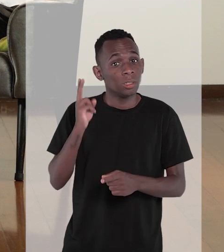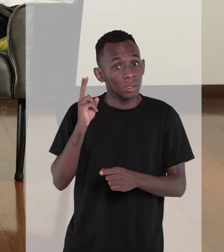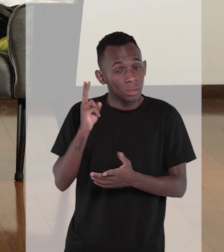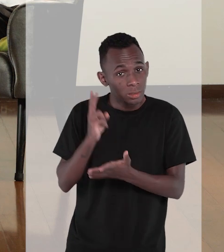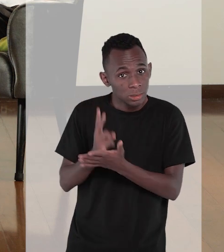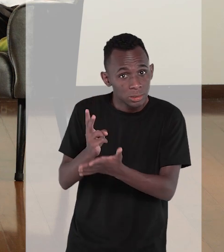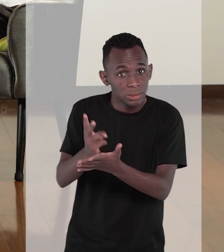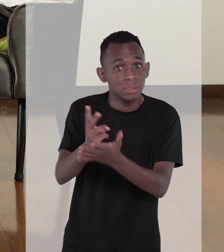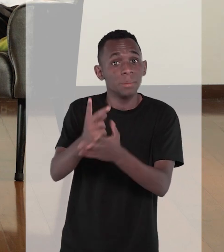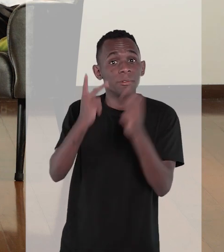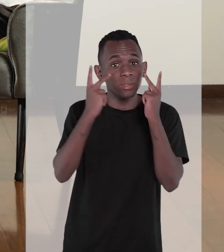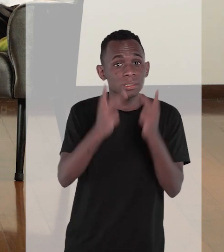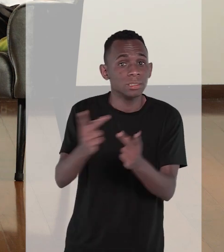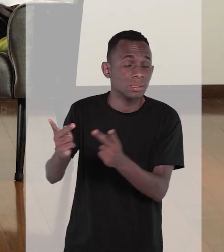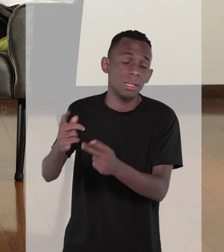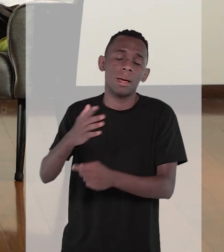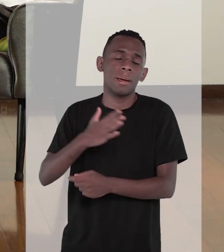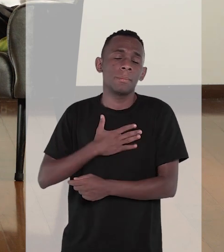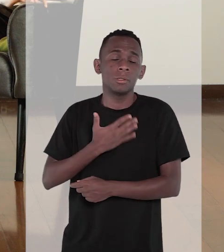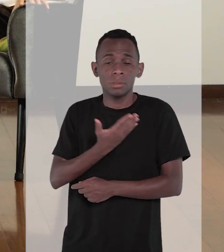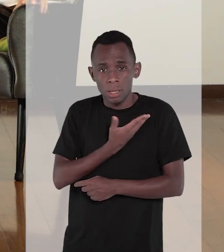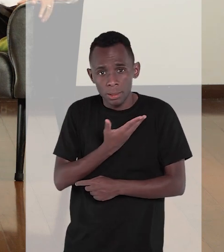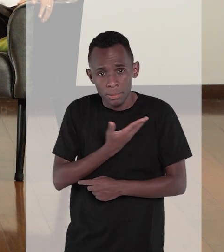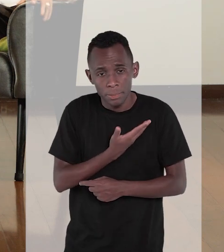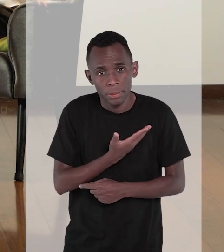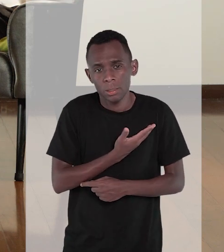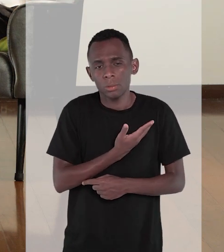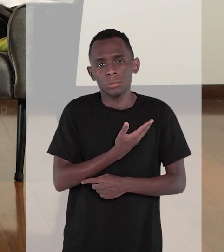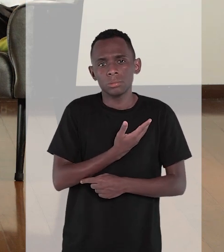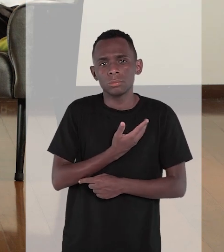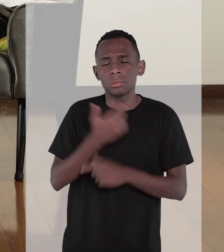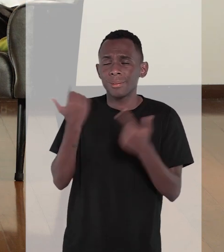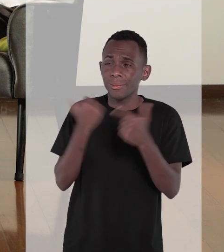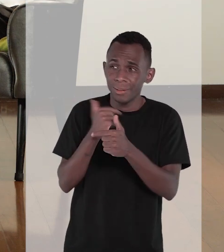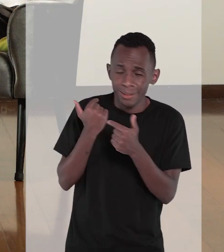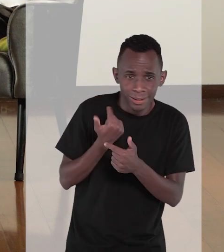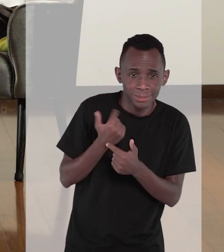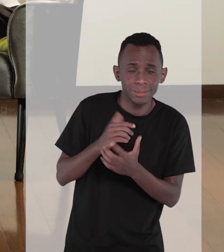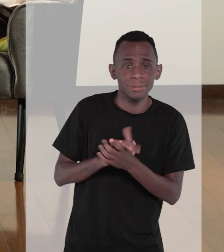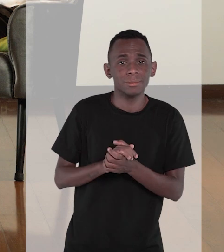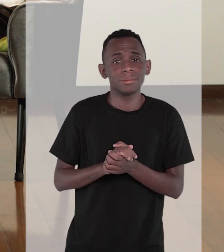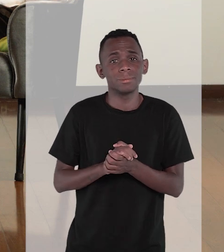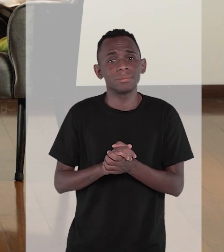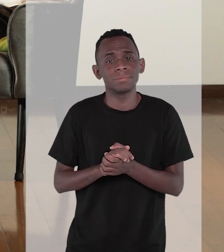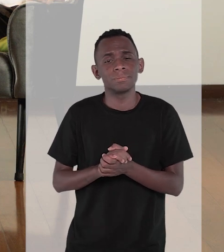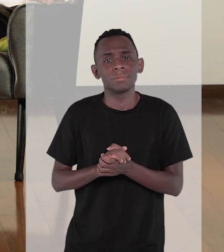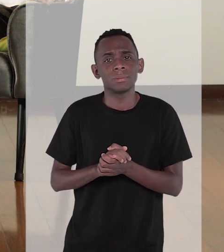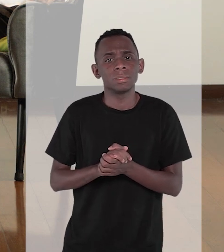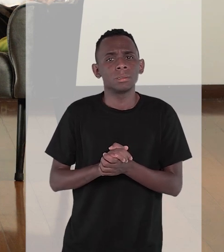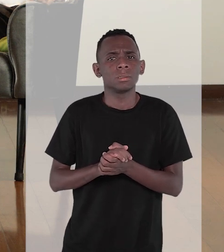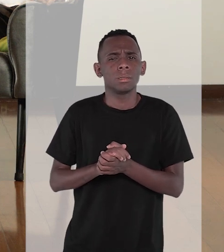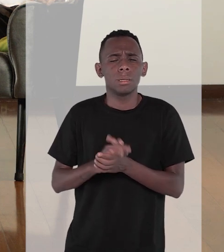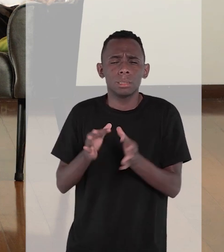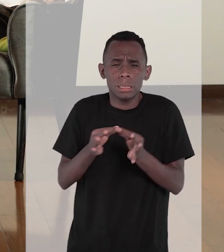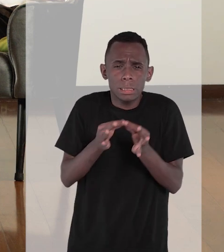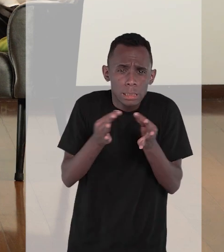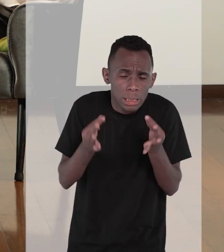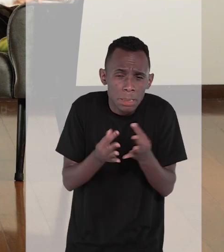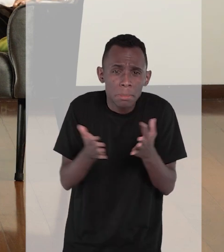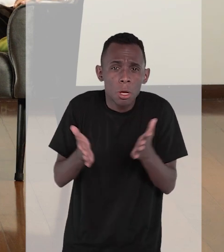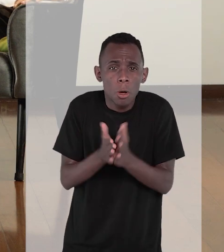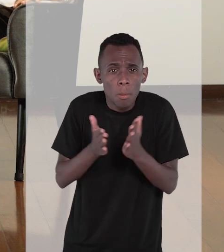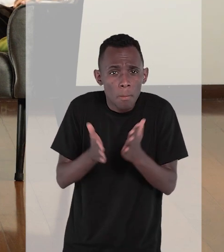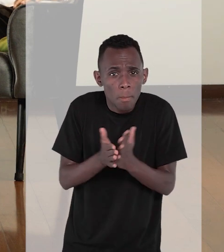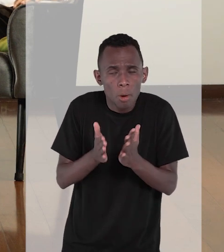lá sempre ver meus amigos. Geraldo Carneiro é um grande amigo meu. O meu pai era um cara engraçado, um baiano, que veio de uma origem